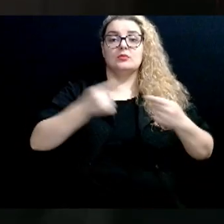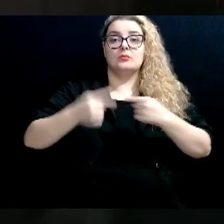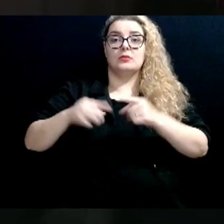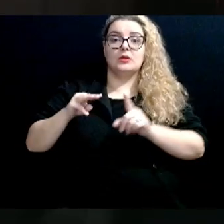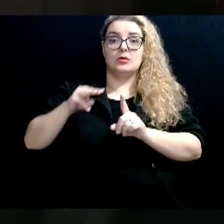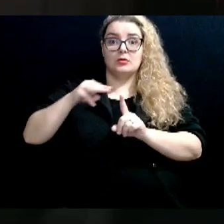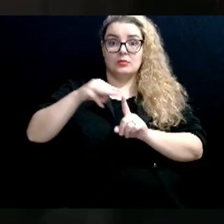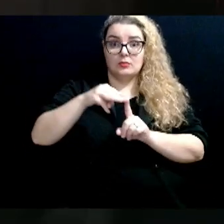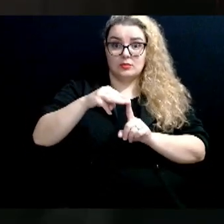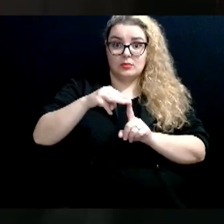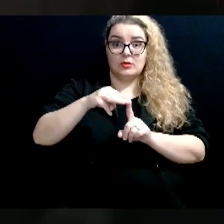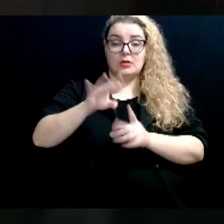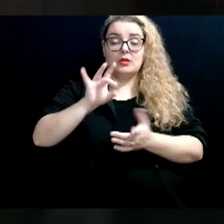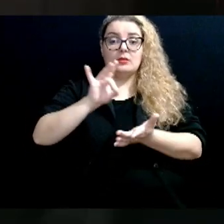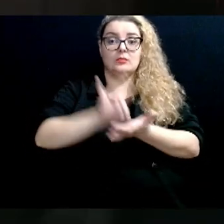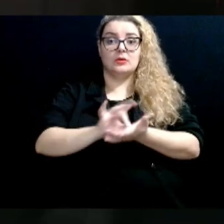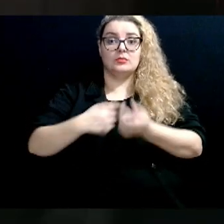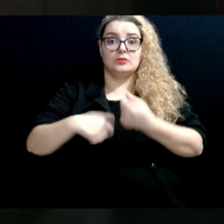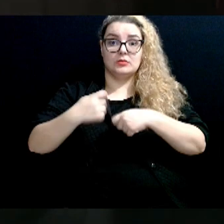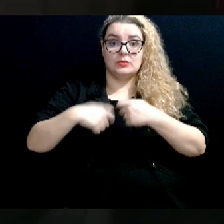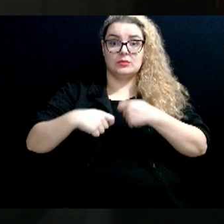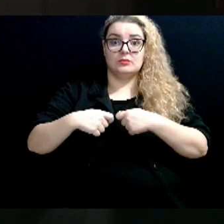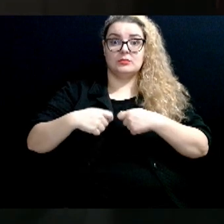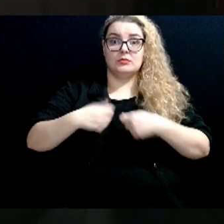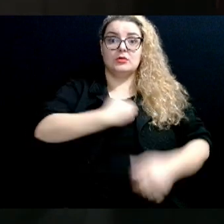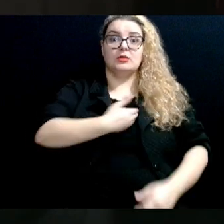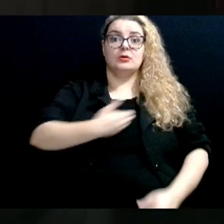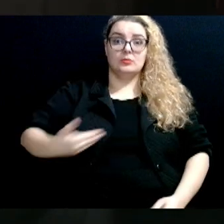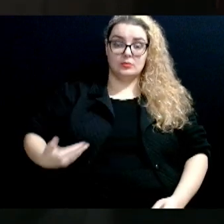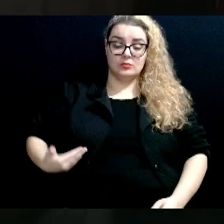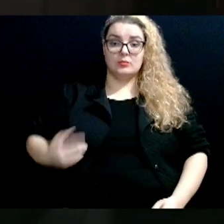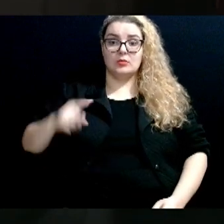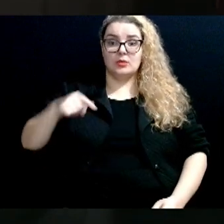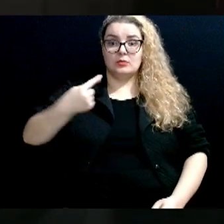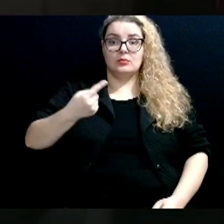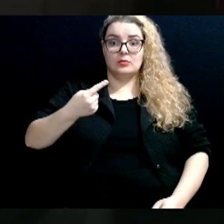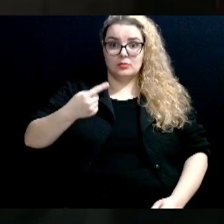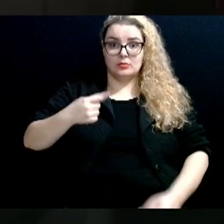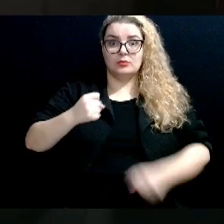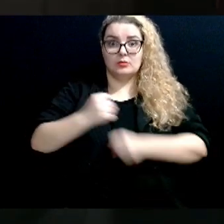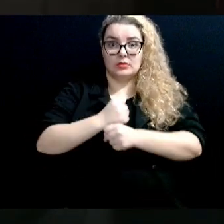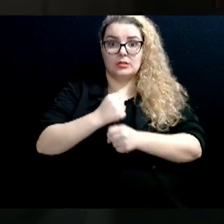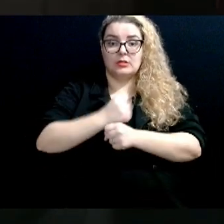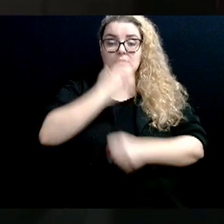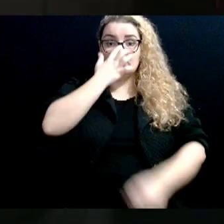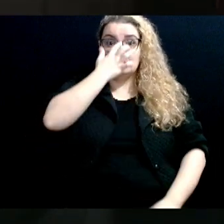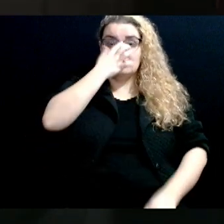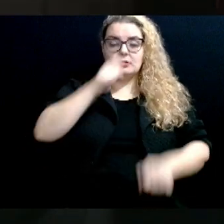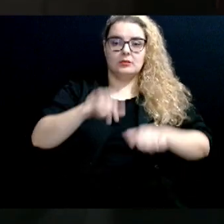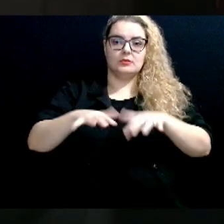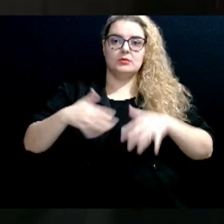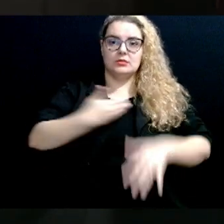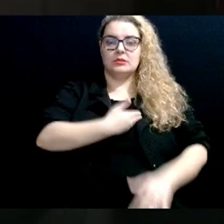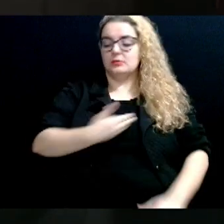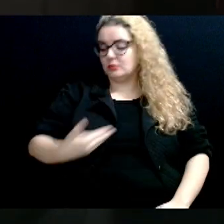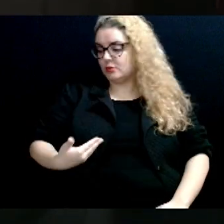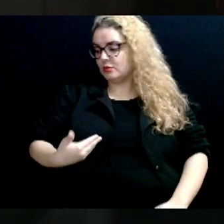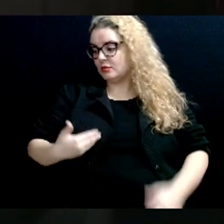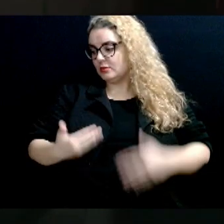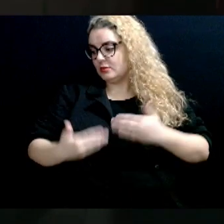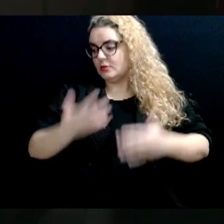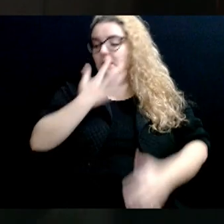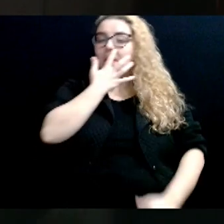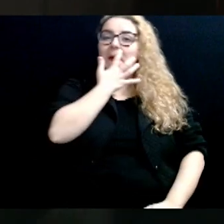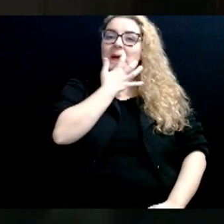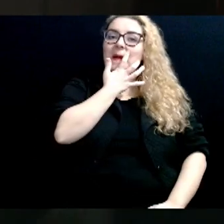da administração pública para o próximo ano. Essa audiência pública será conduzida pela Comissão de Finanças e Orçamento